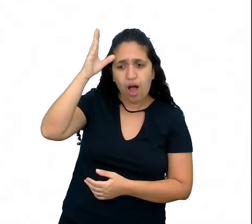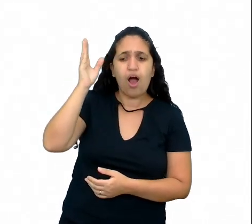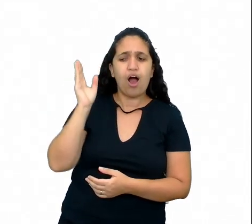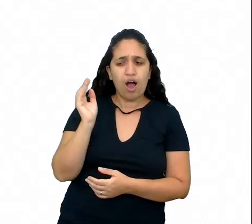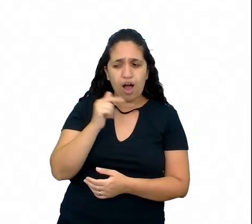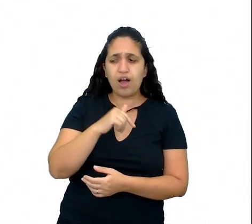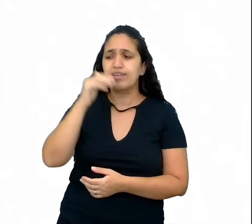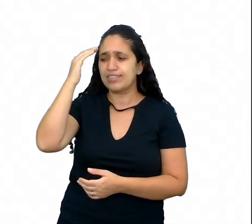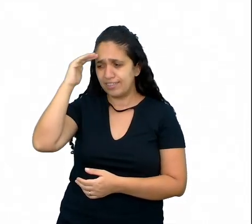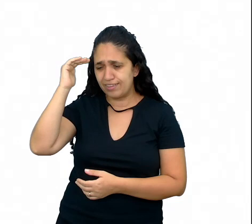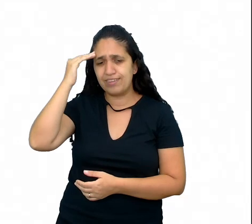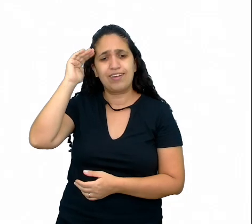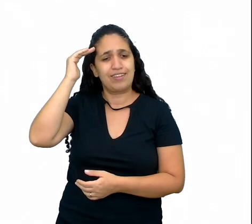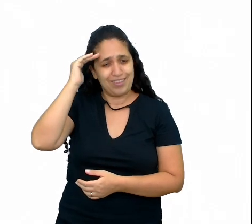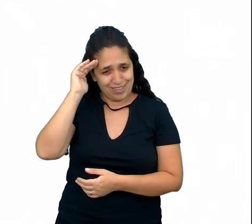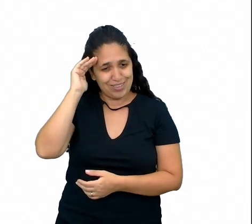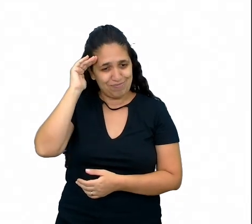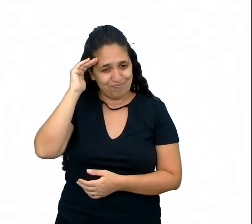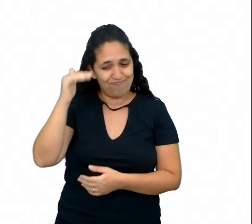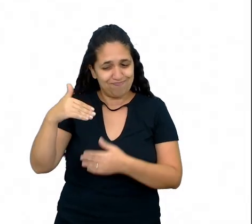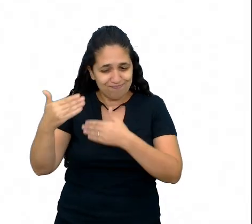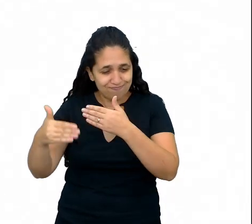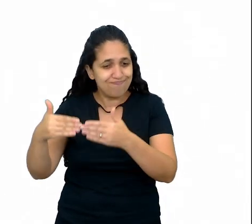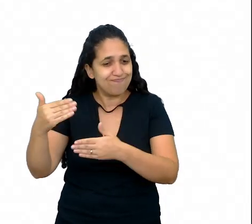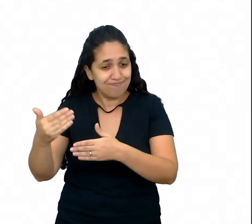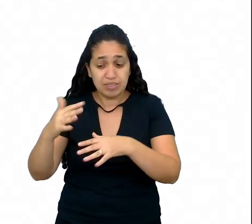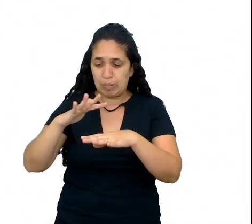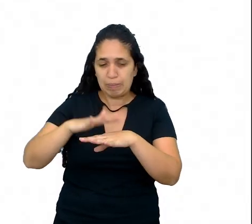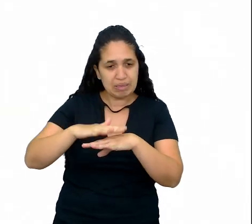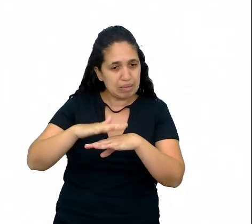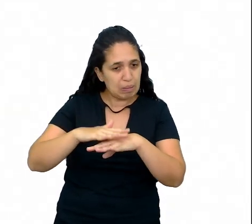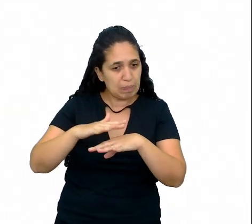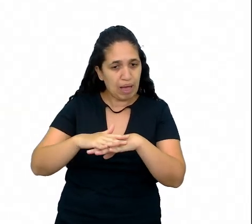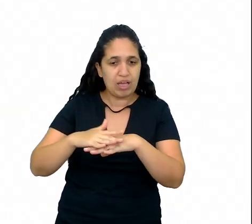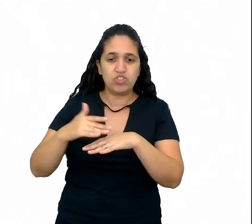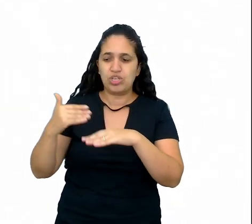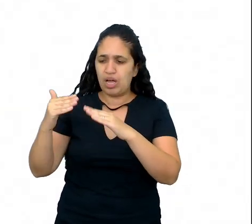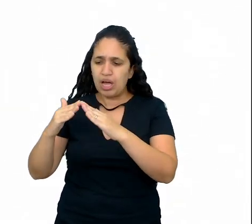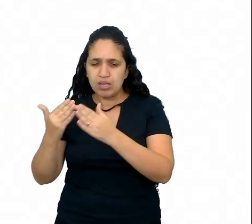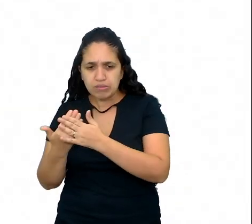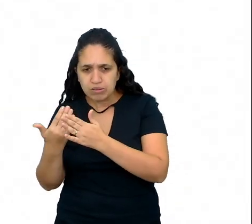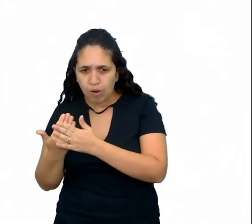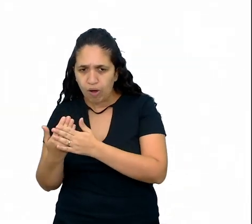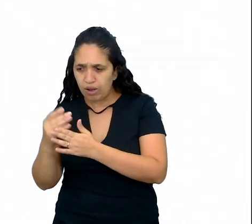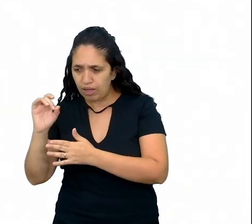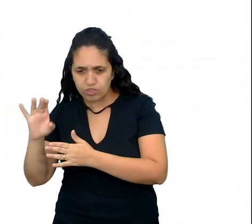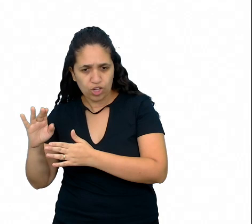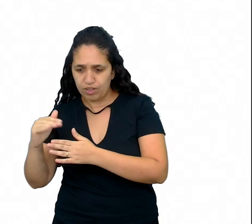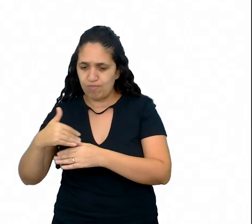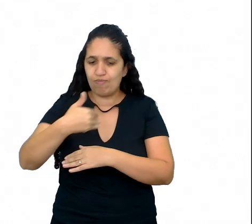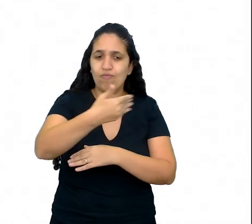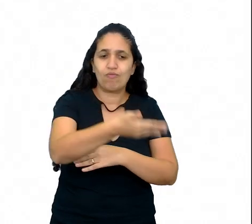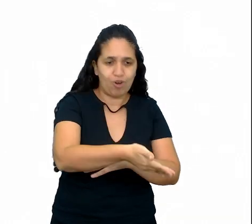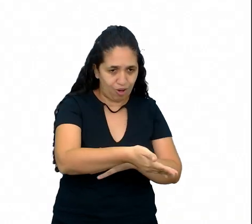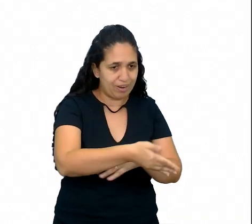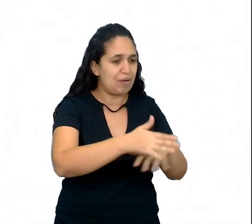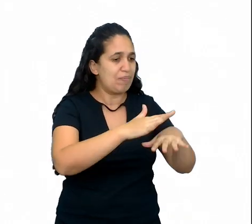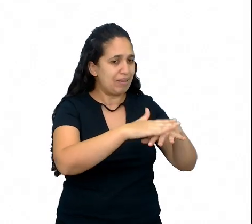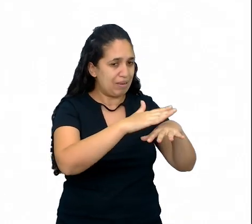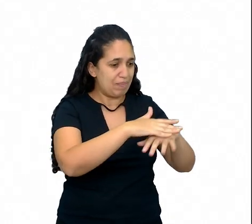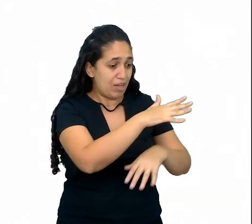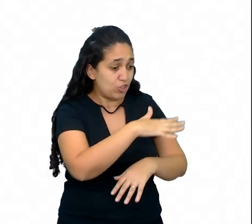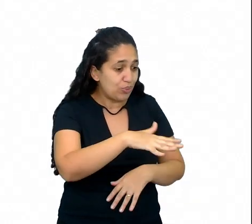eles irem entendendo, né, que a matemática ali da escola, ela tem muito a ver com a matemática ali do